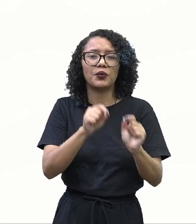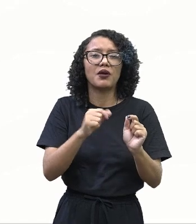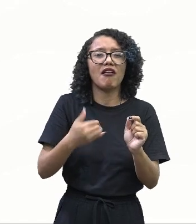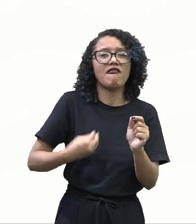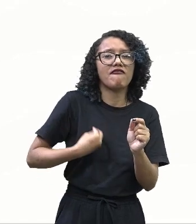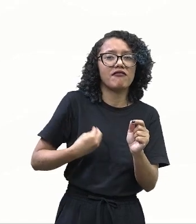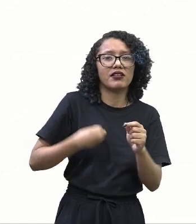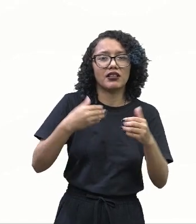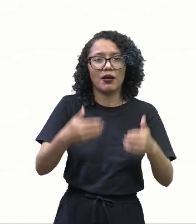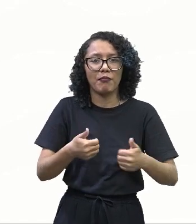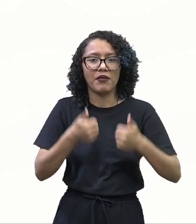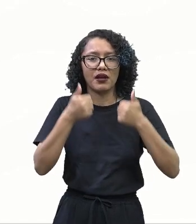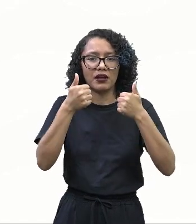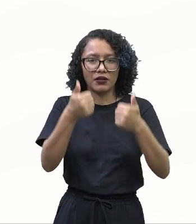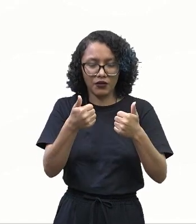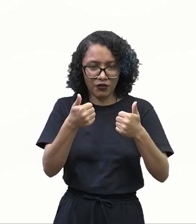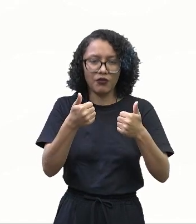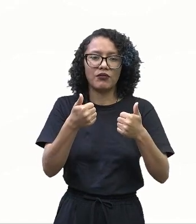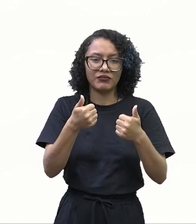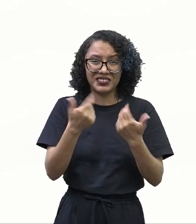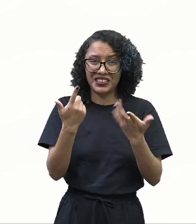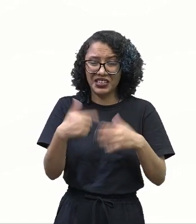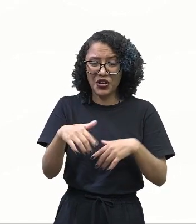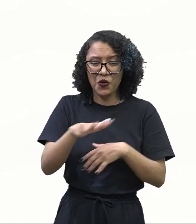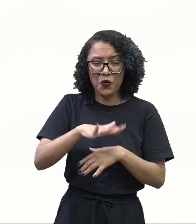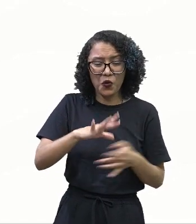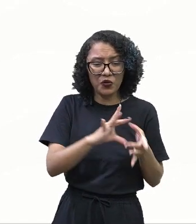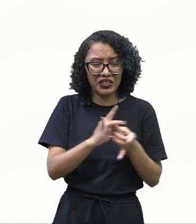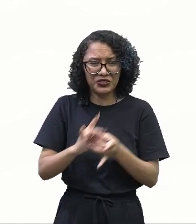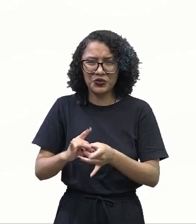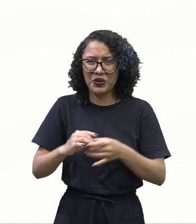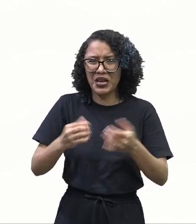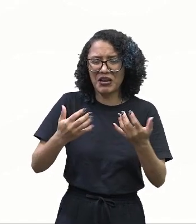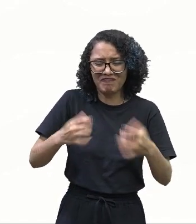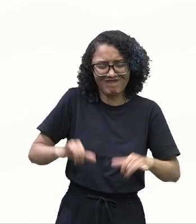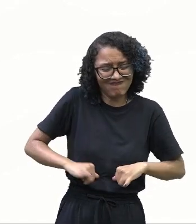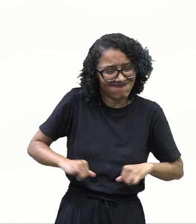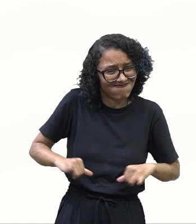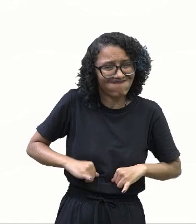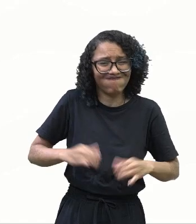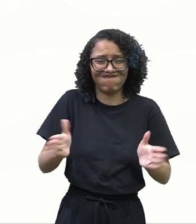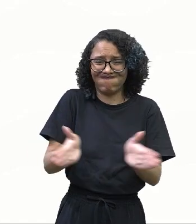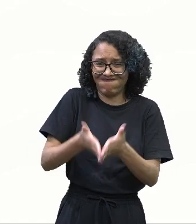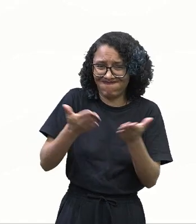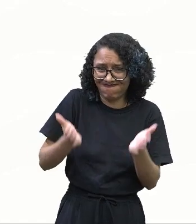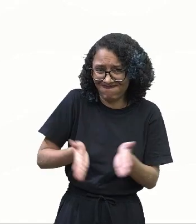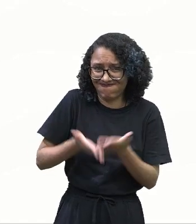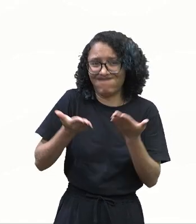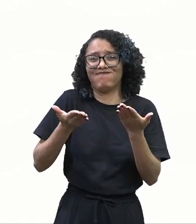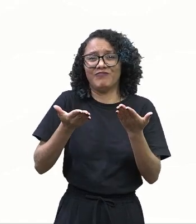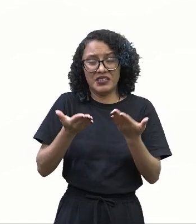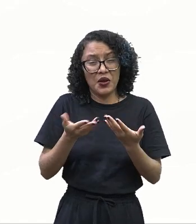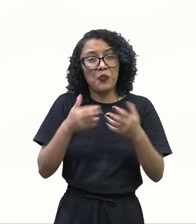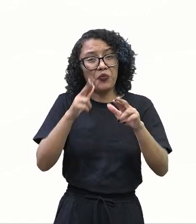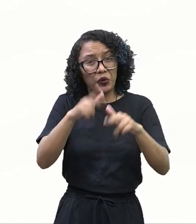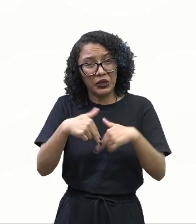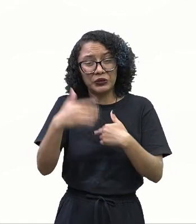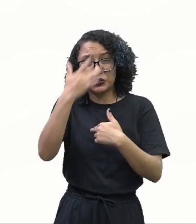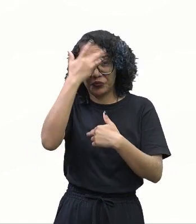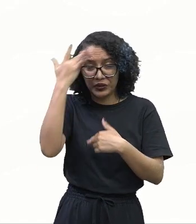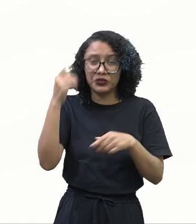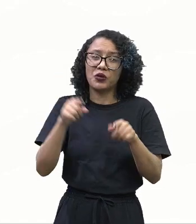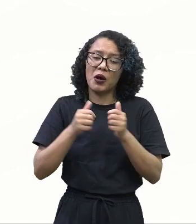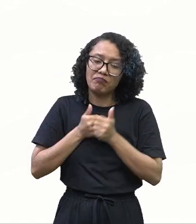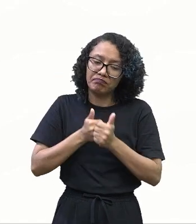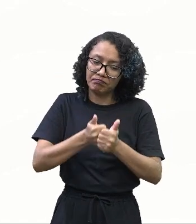de um cenário de extrema miséria e pobreza, ele vai acabar conseguindo também várias pessoas o